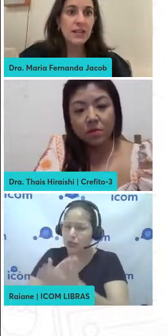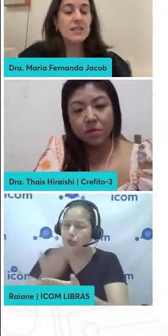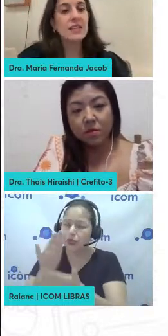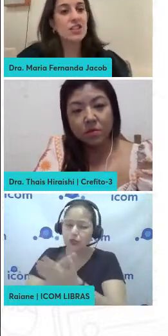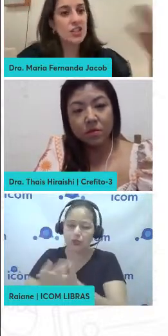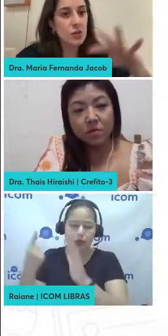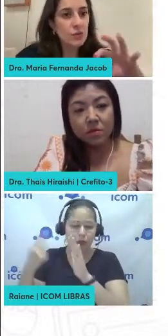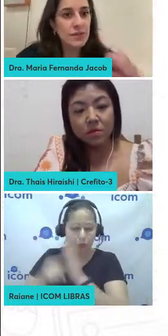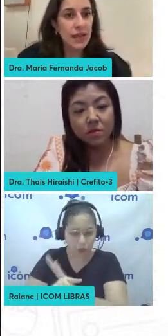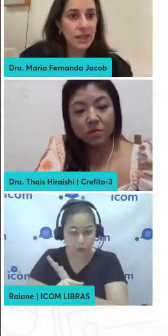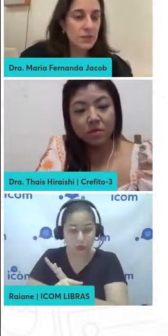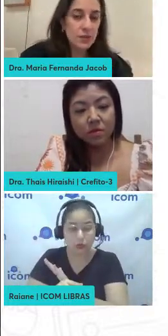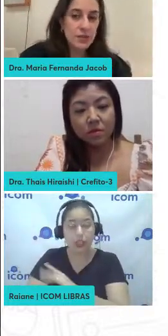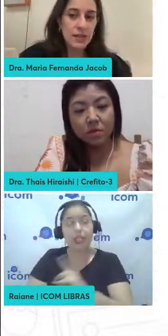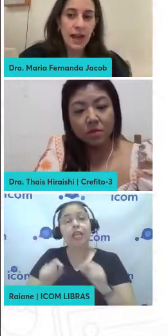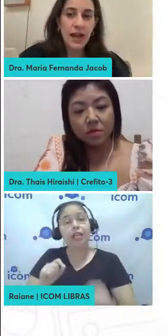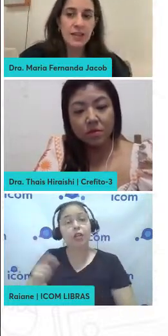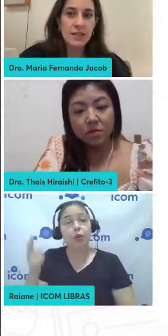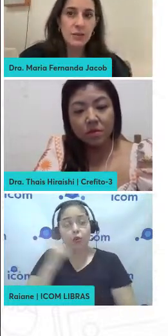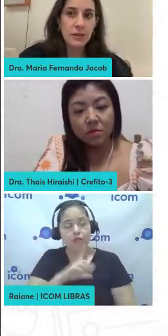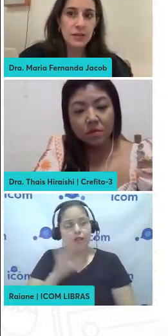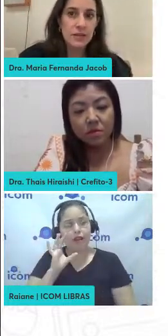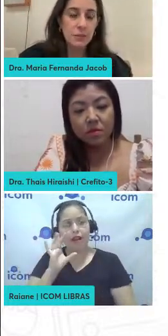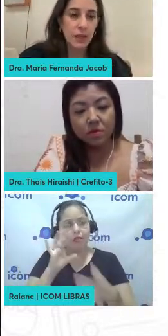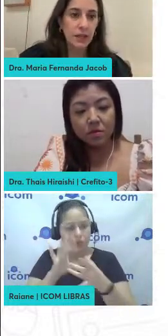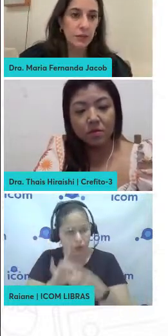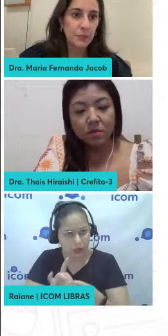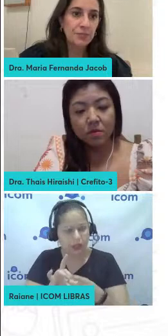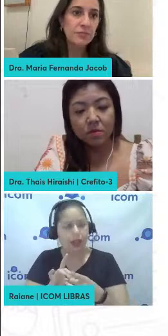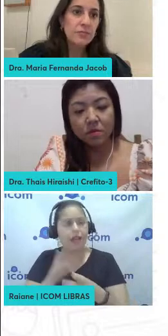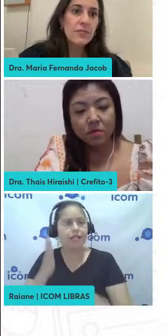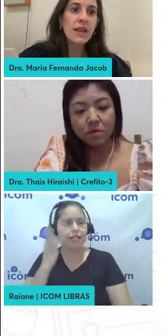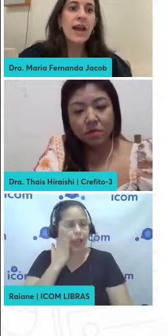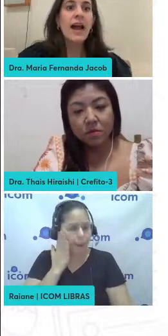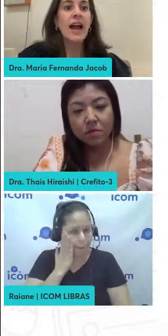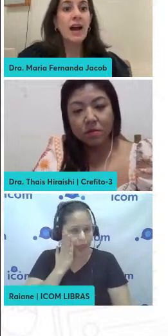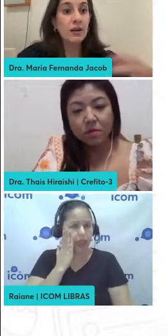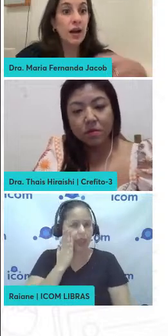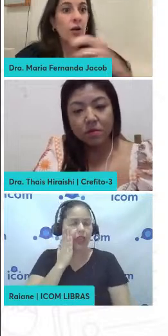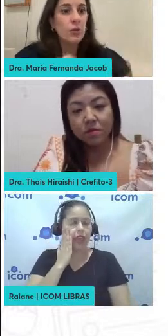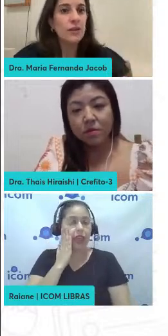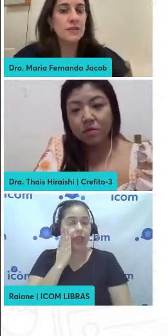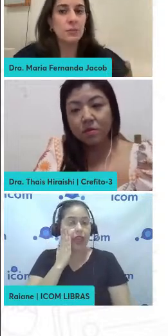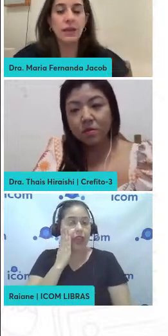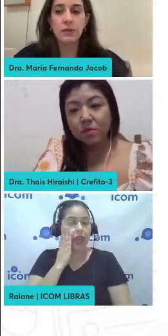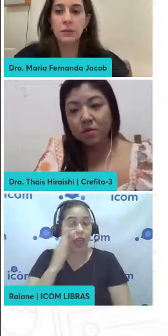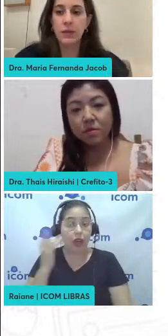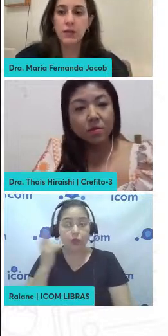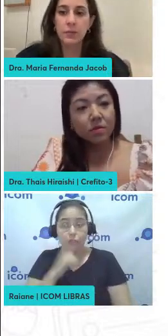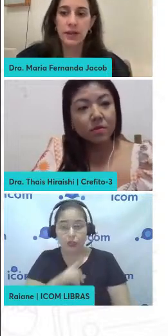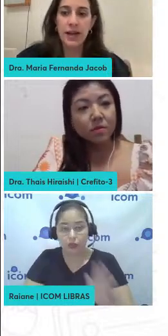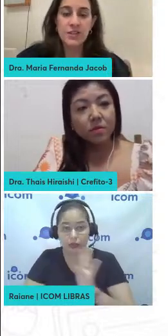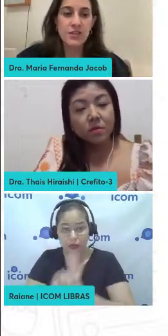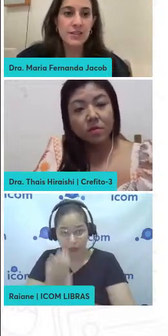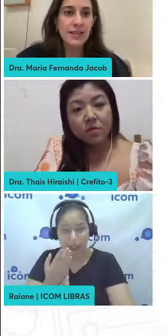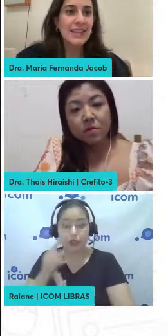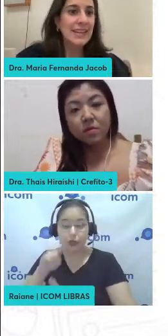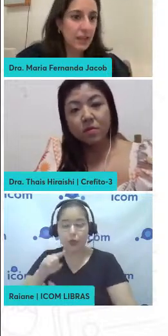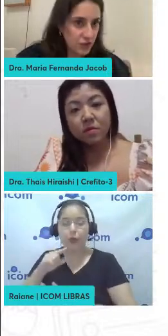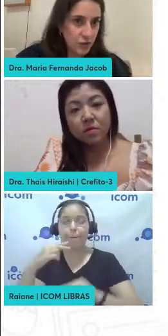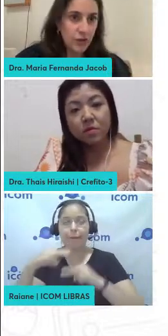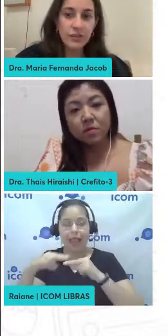conhecimentos, que se a gente consegue associar esse conhecimento ao conhecimento também do